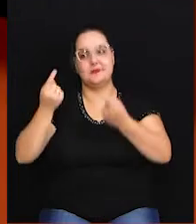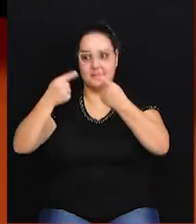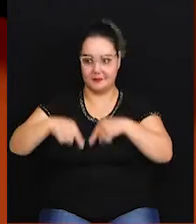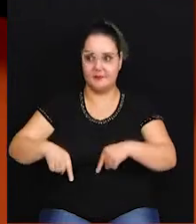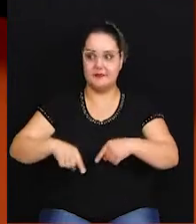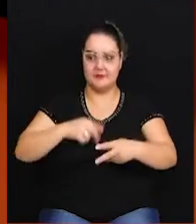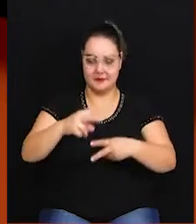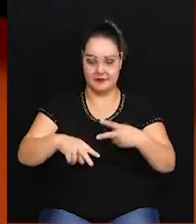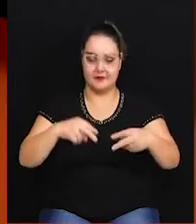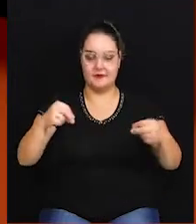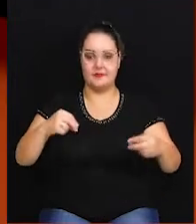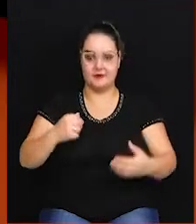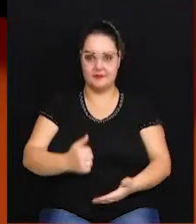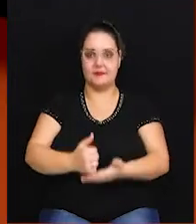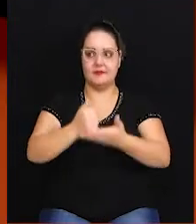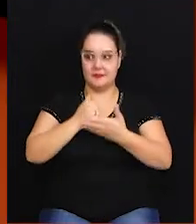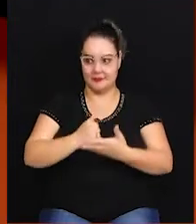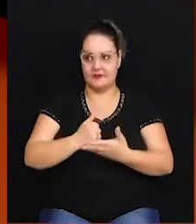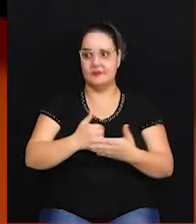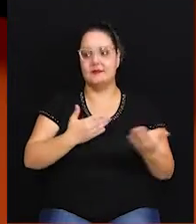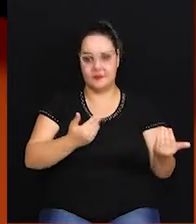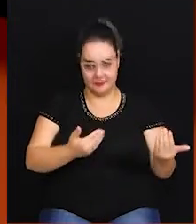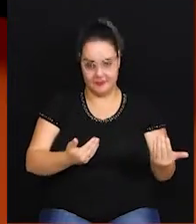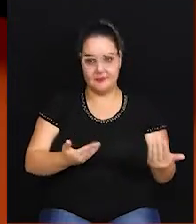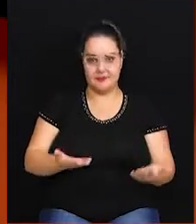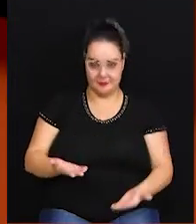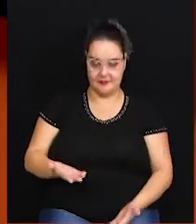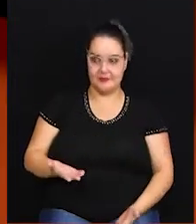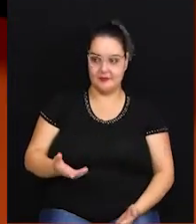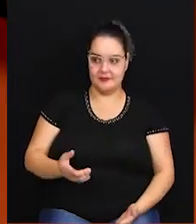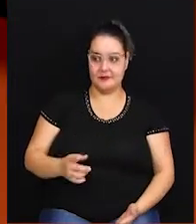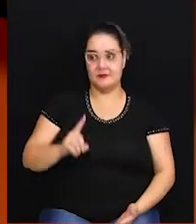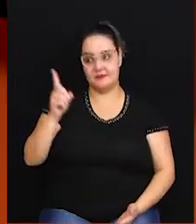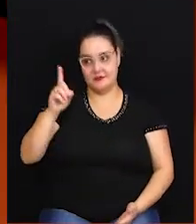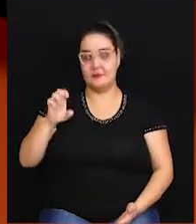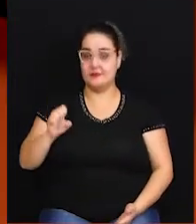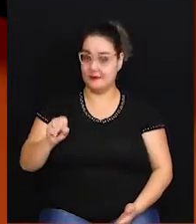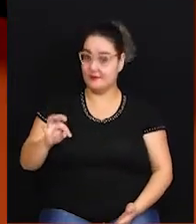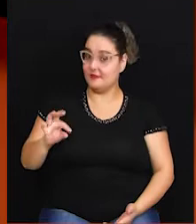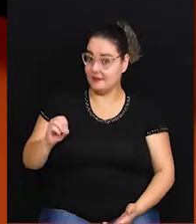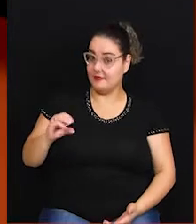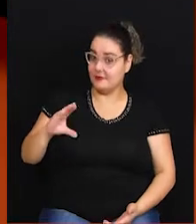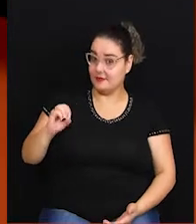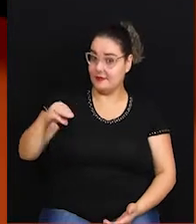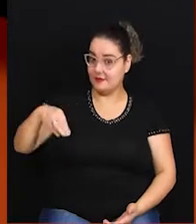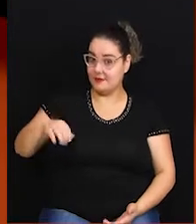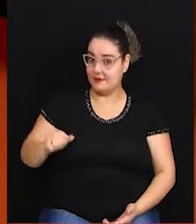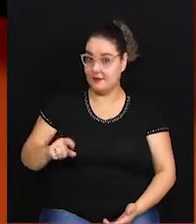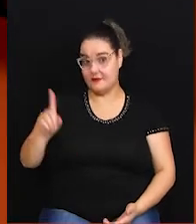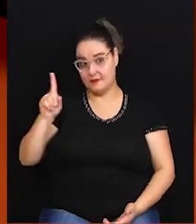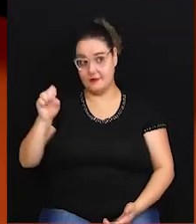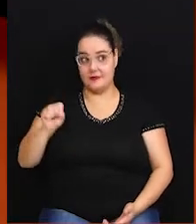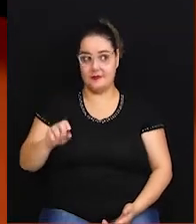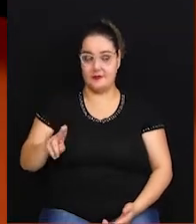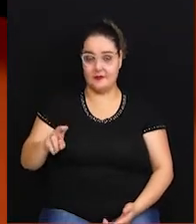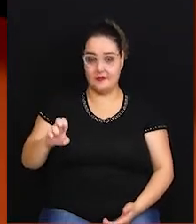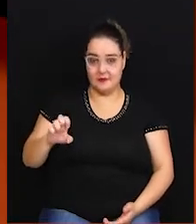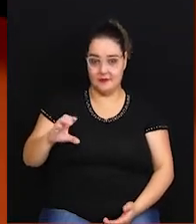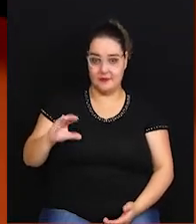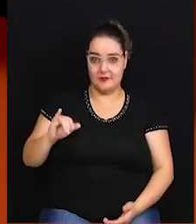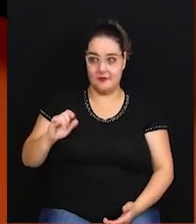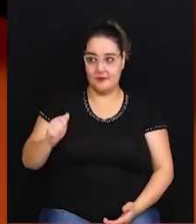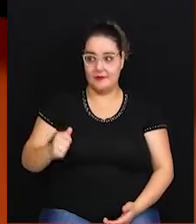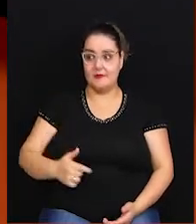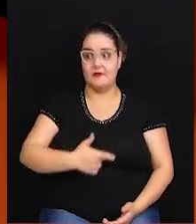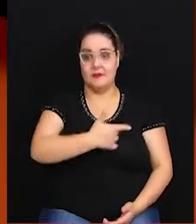competição Prêmio Jovem da Água de Estocolmo. E elas vão estar lá em Estocolmo, na Suécia, representando o Brasil de 29